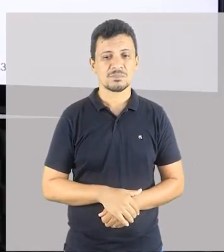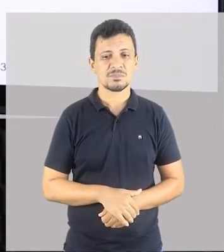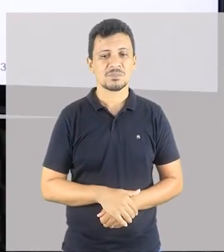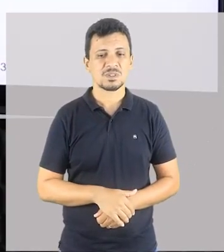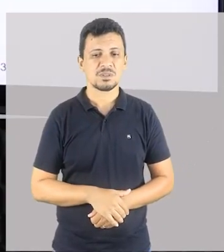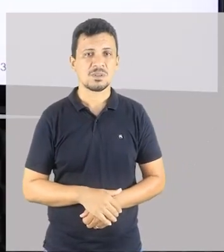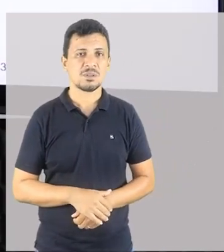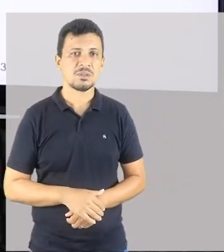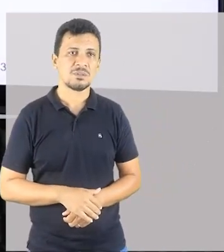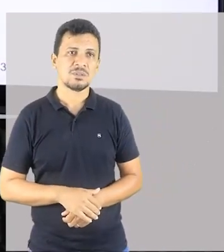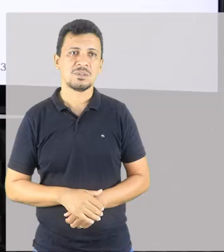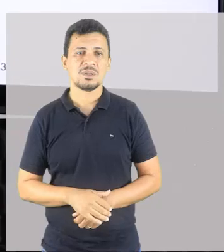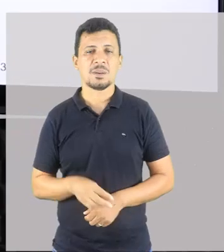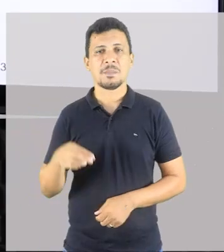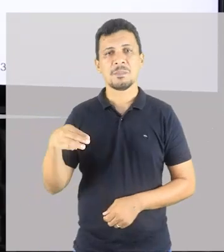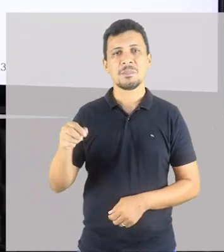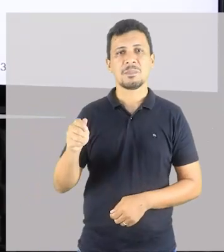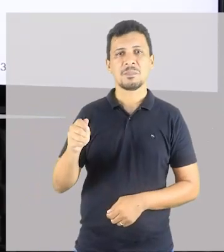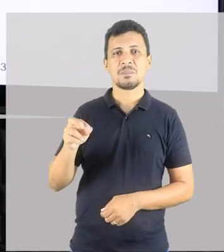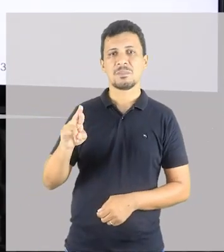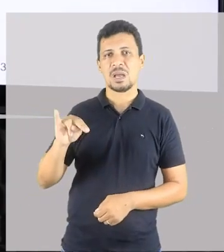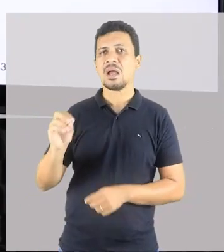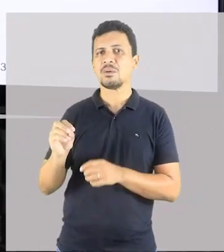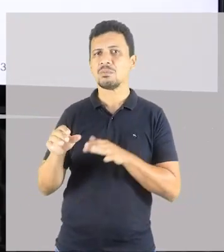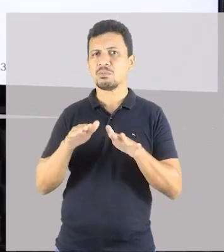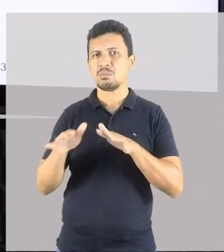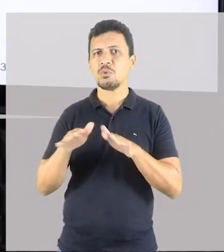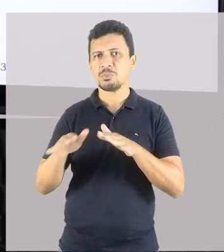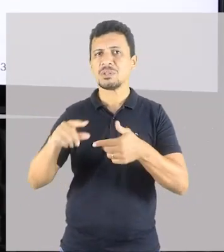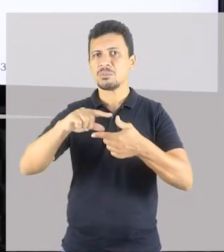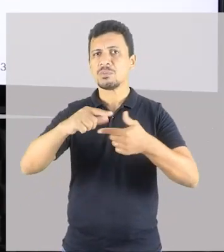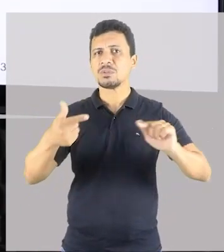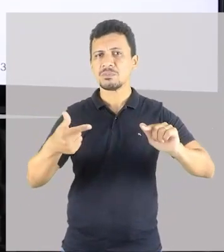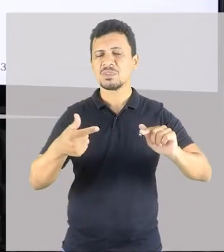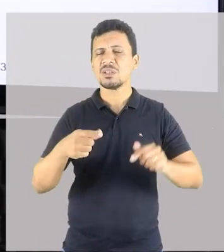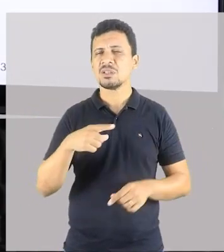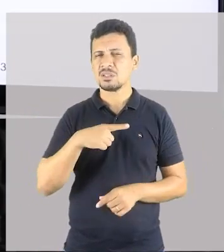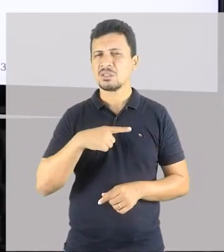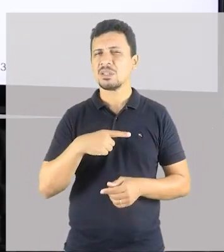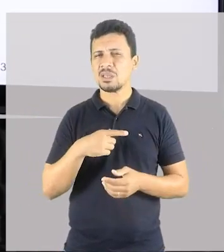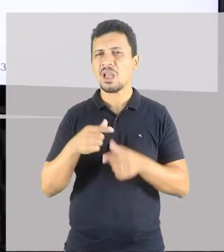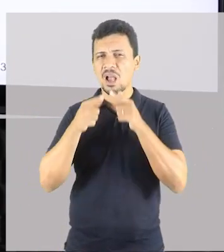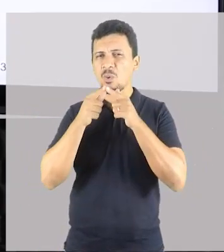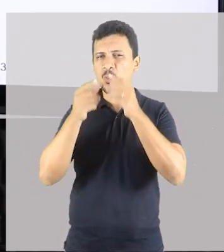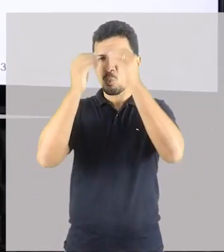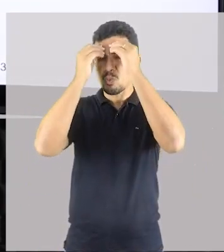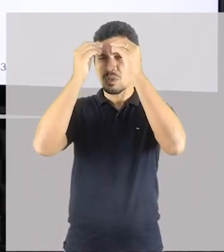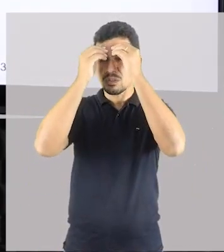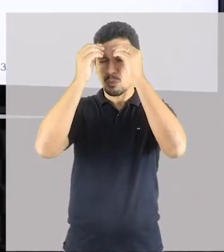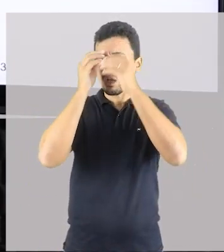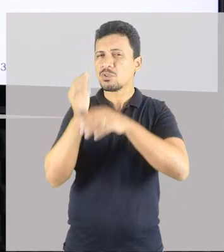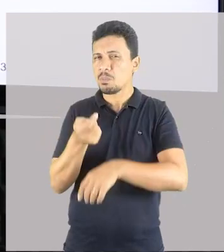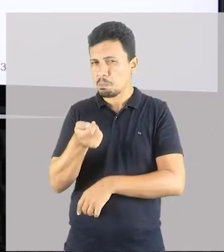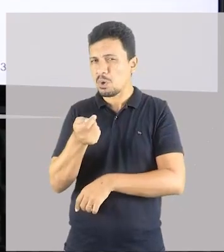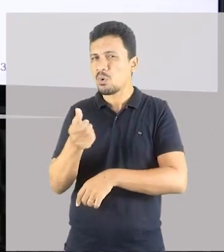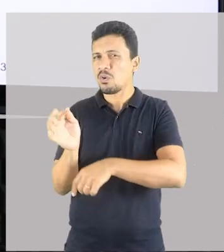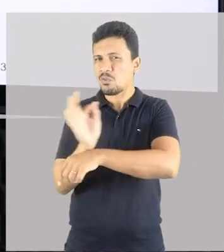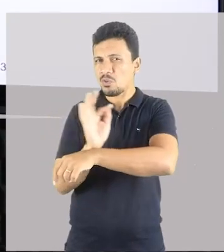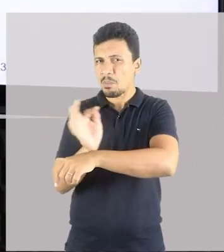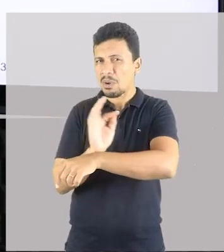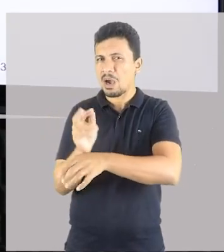diz assim, Mário de Andrade, ele, apesar do movimento modernista, mas ele ainda mantém uma linguagem um pouco formal,